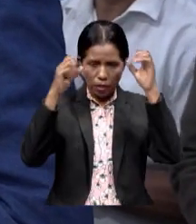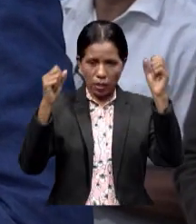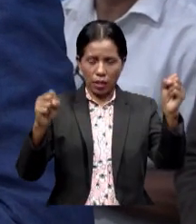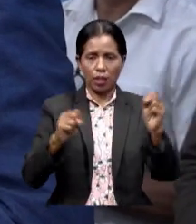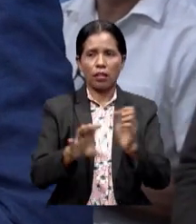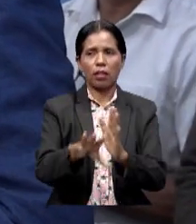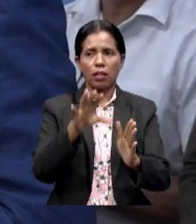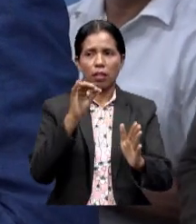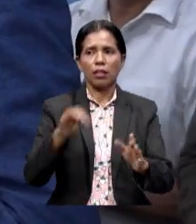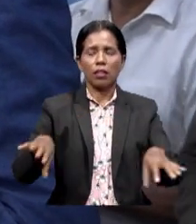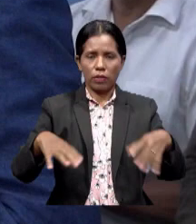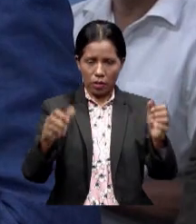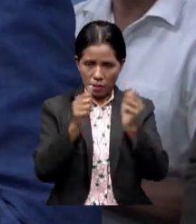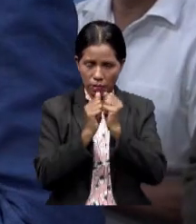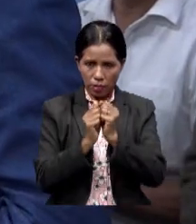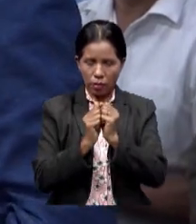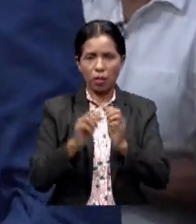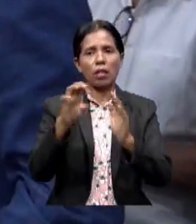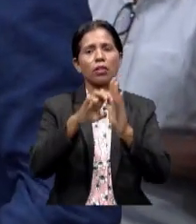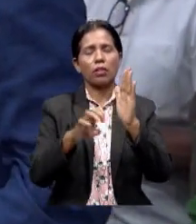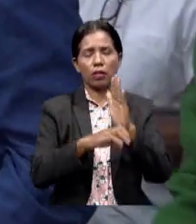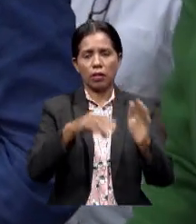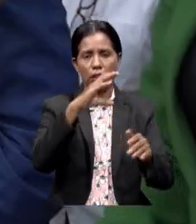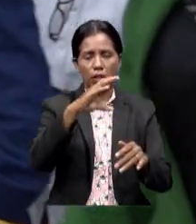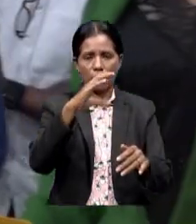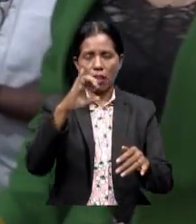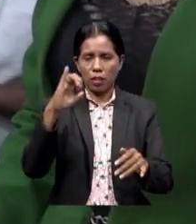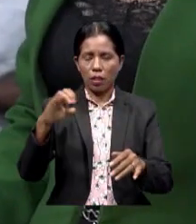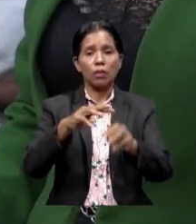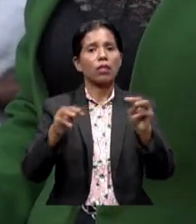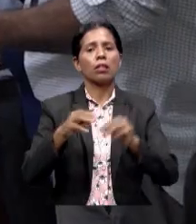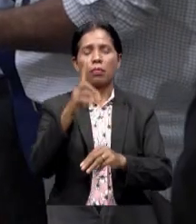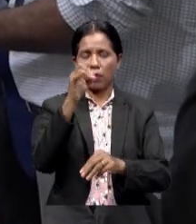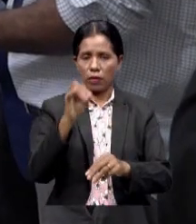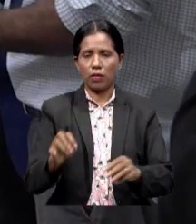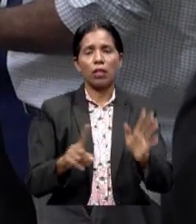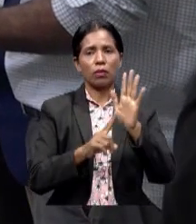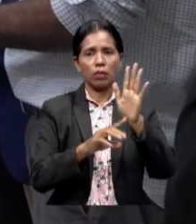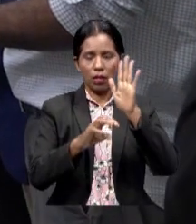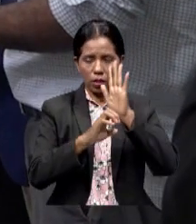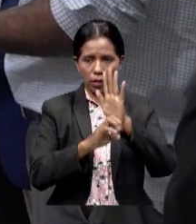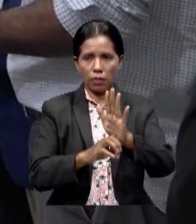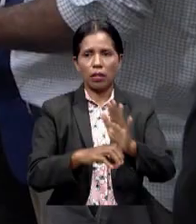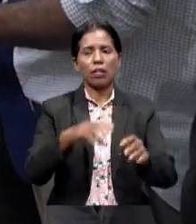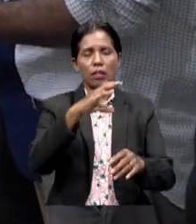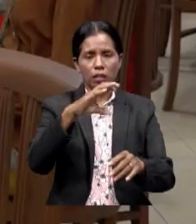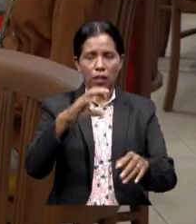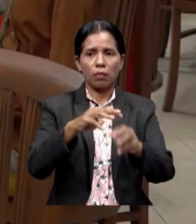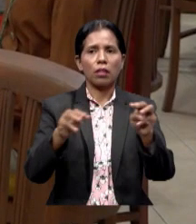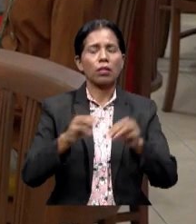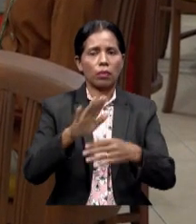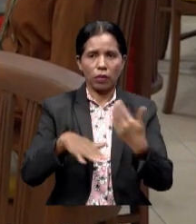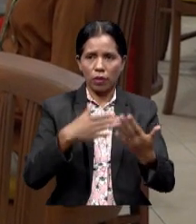mandatu seservisu hamutu ko estrutura CCI munisipi dili, ho disai exemplu ba CCI munisipi hotu no